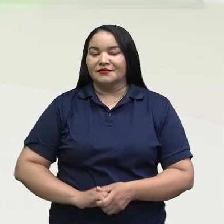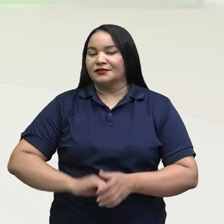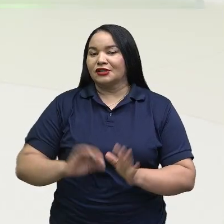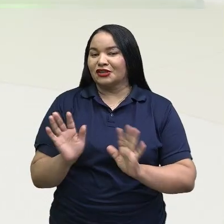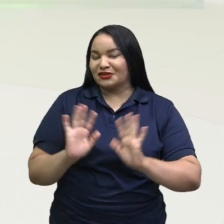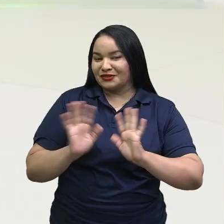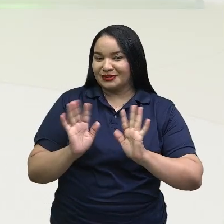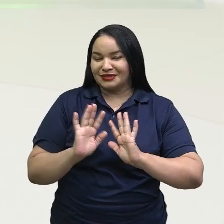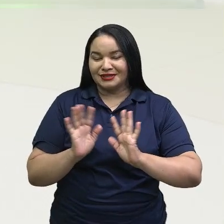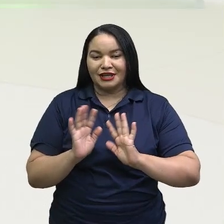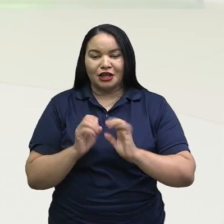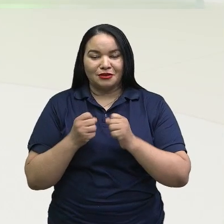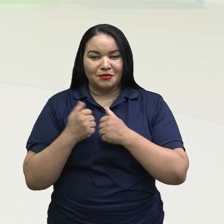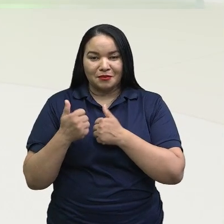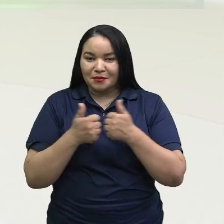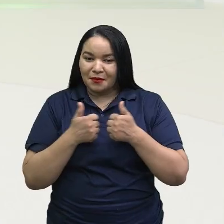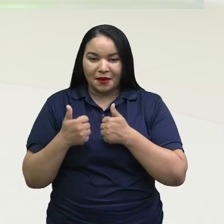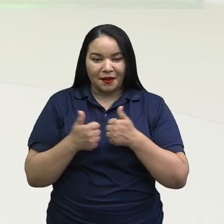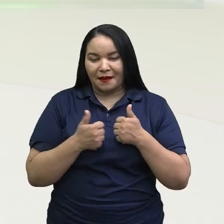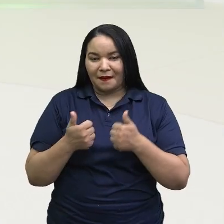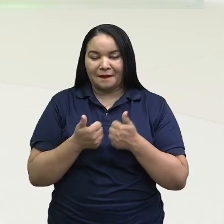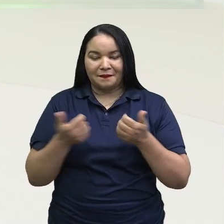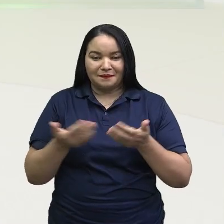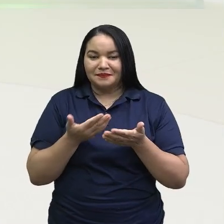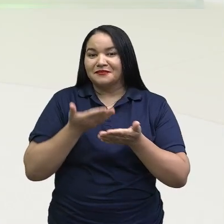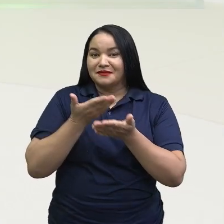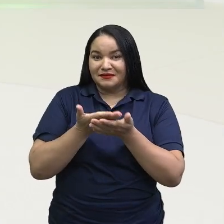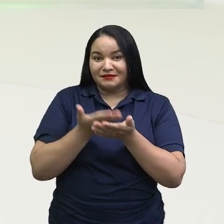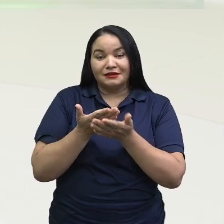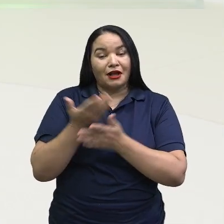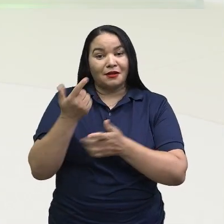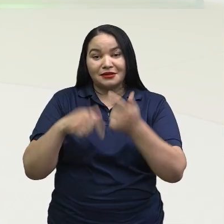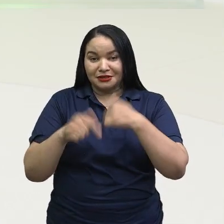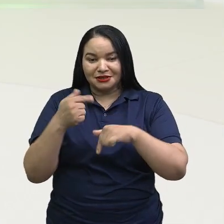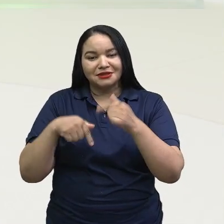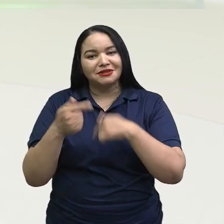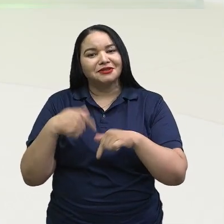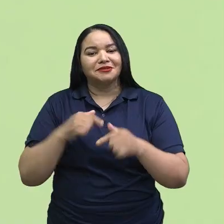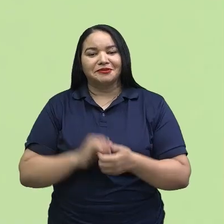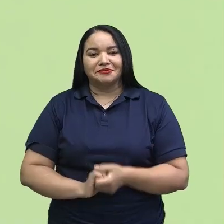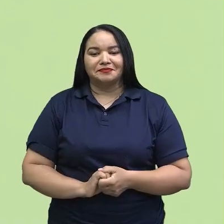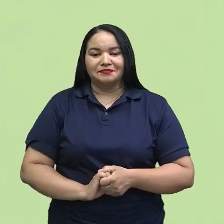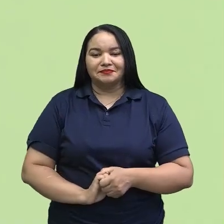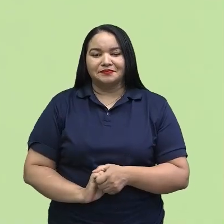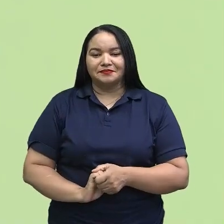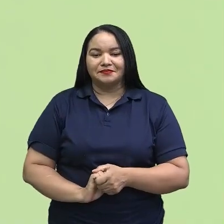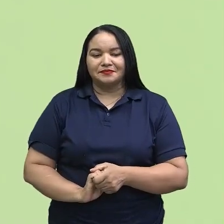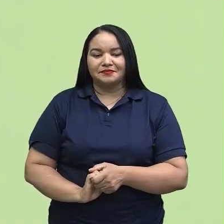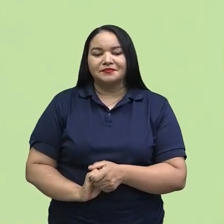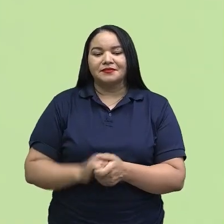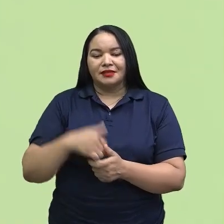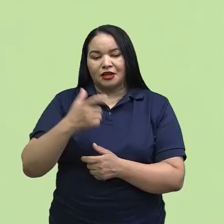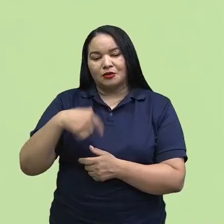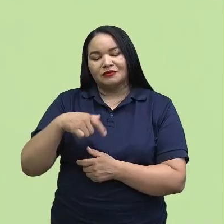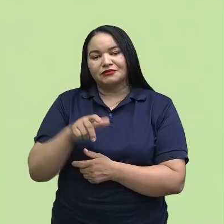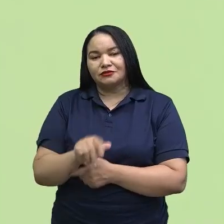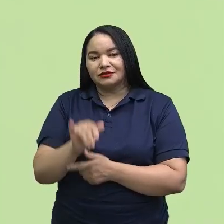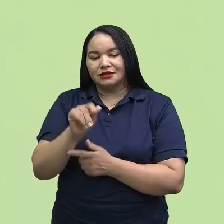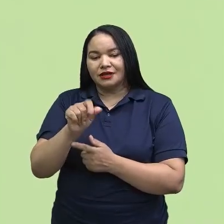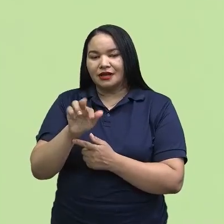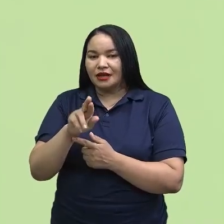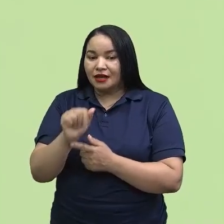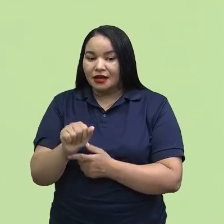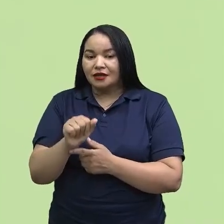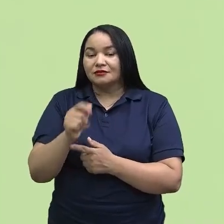Olá, queridos, tudo bem com vocês? Vamos para mais uma aula de Química. Eu sou a professora Yara